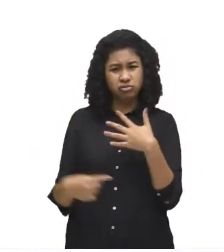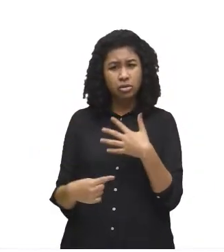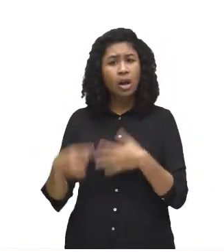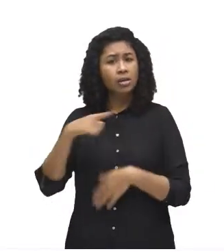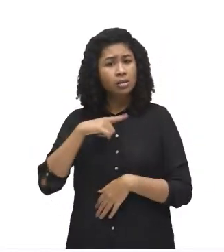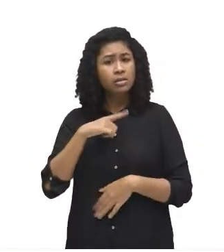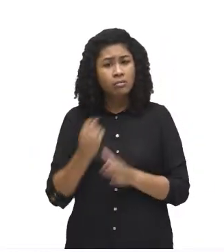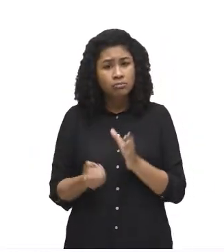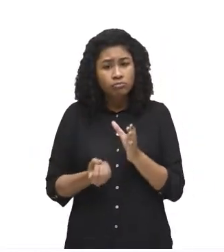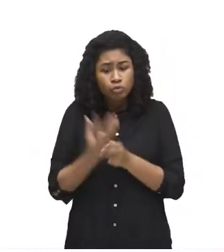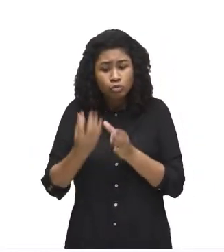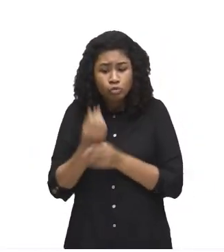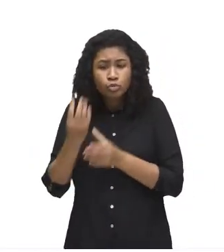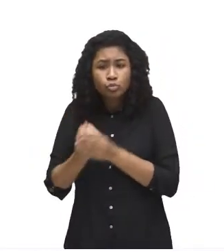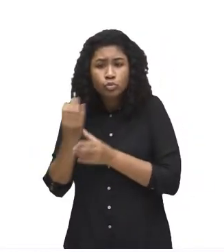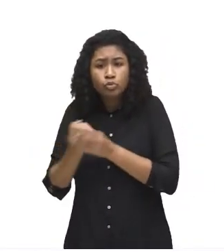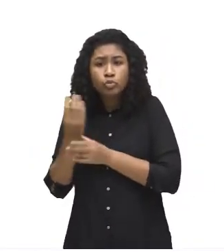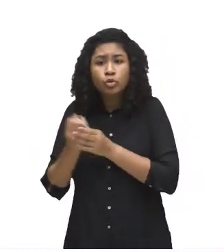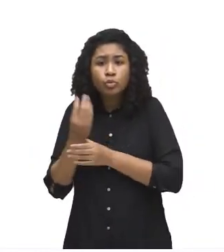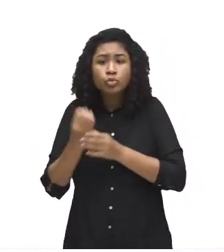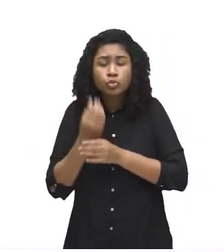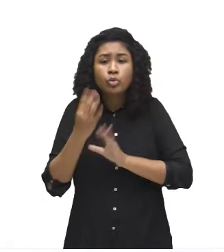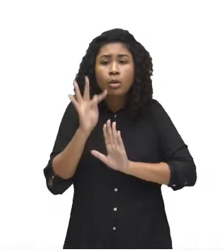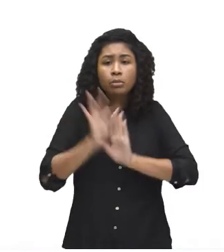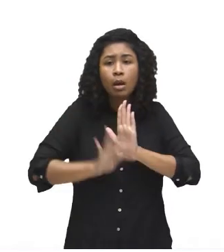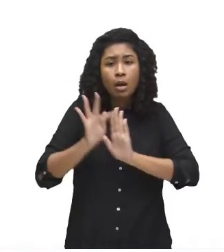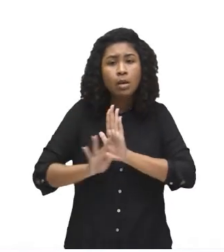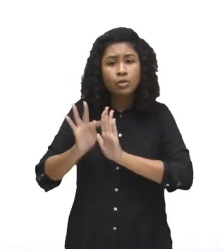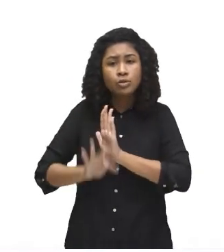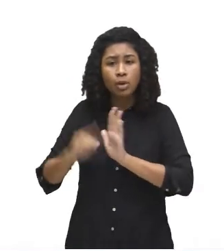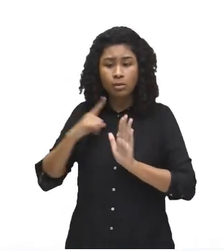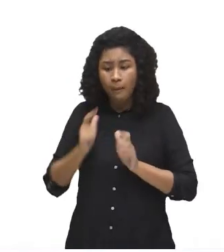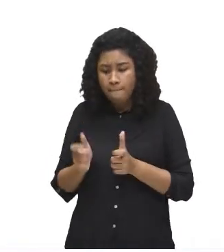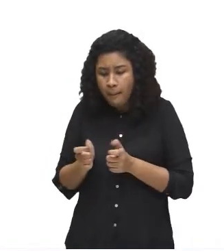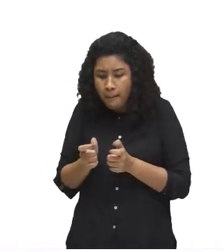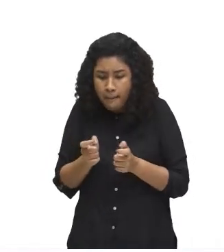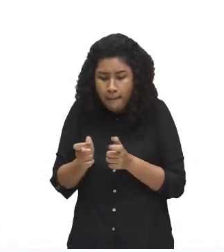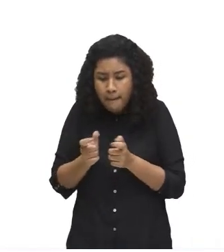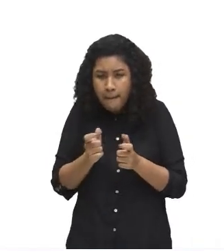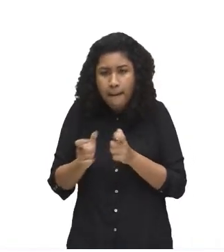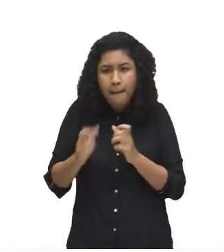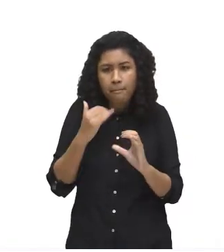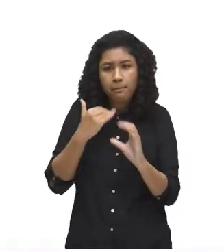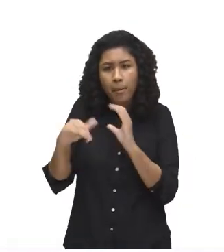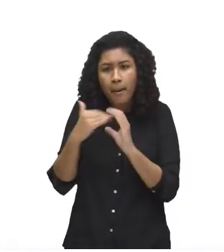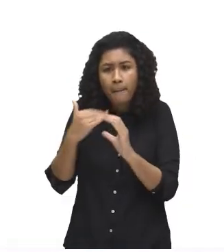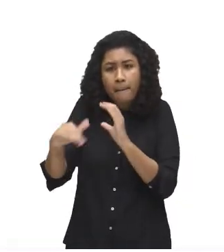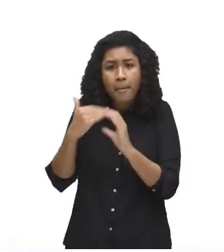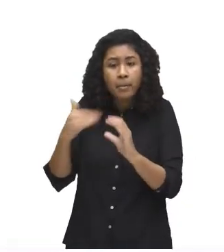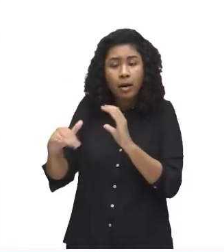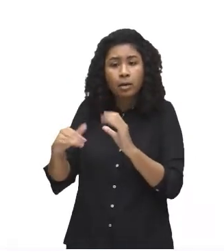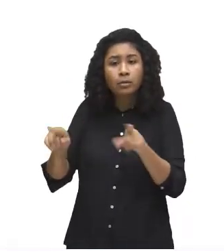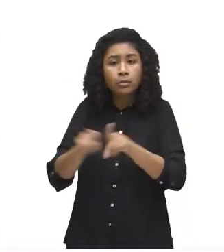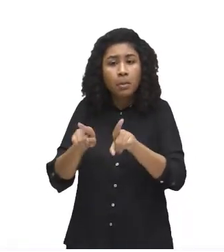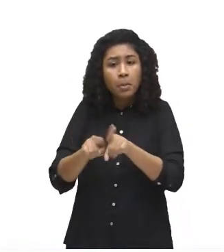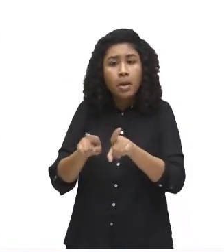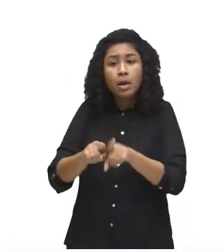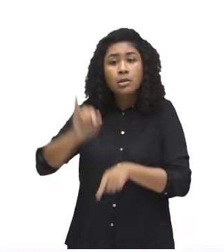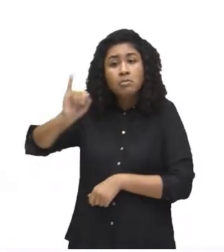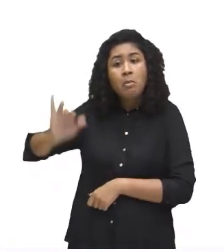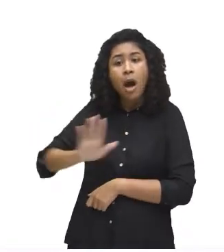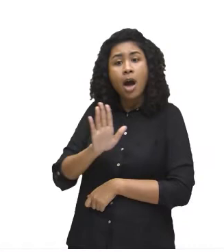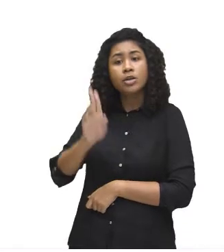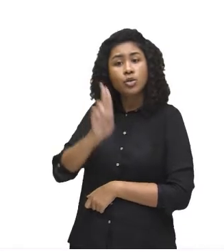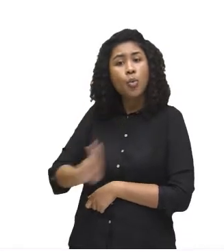estamos constantemente produzindo, compondo textos e ao mesmo tempo também fazendo uso de imagens. As